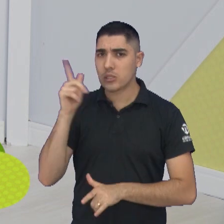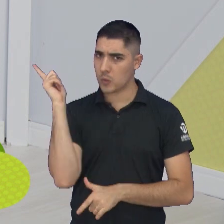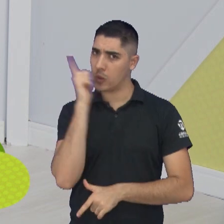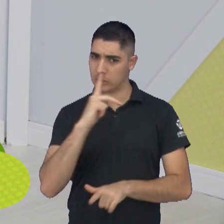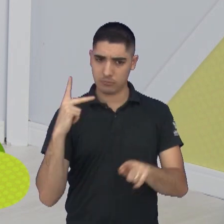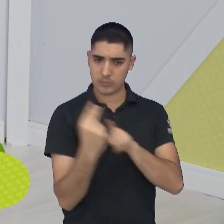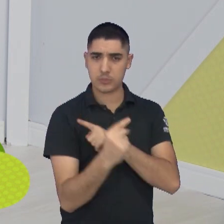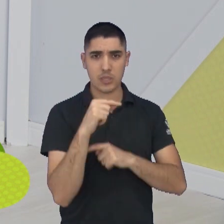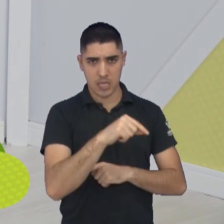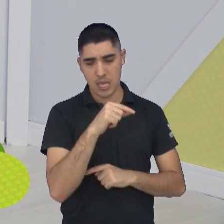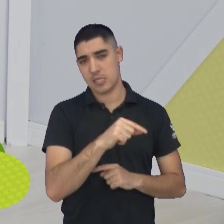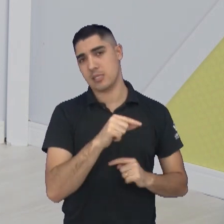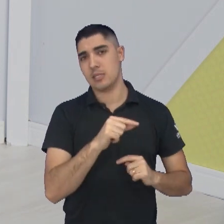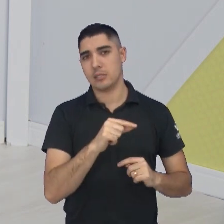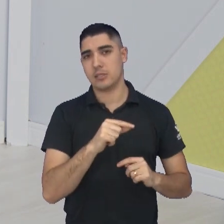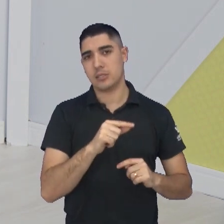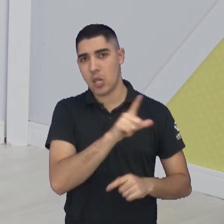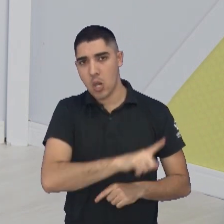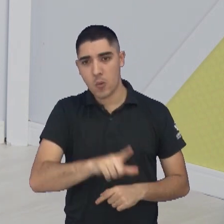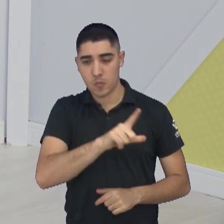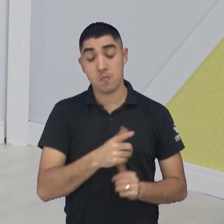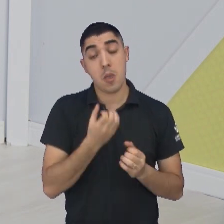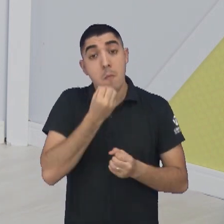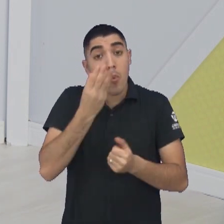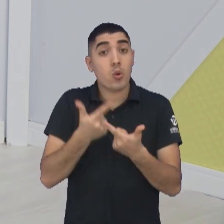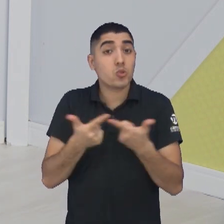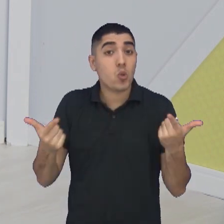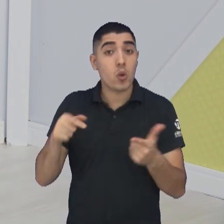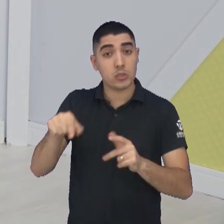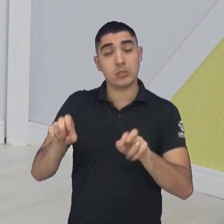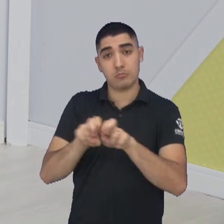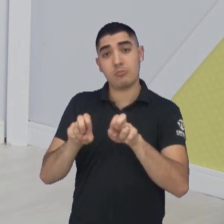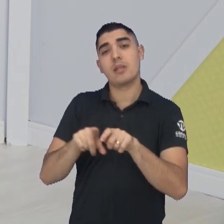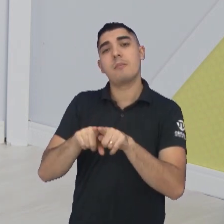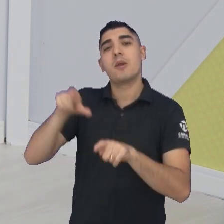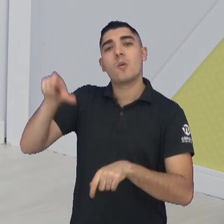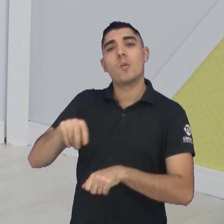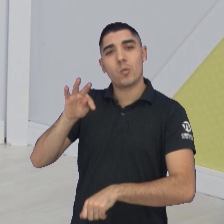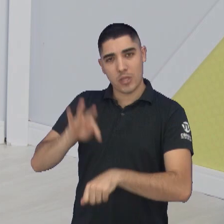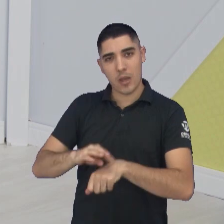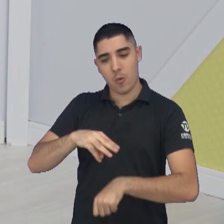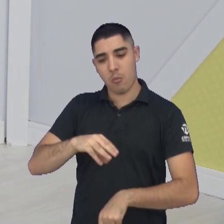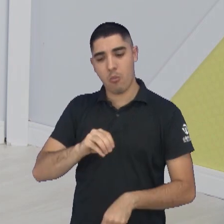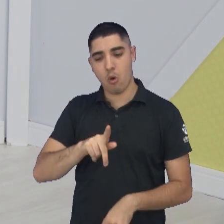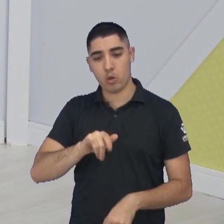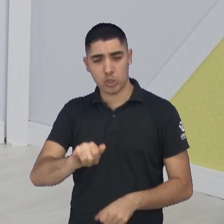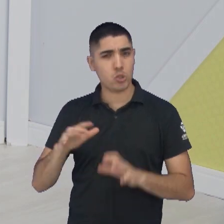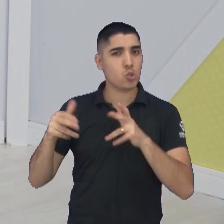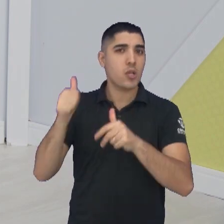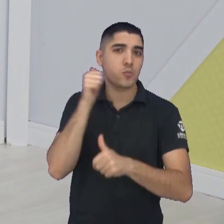equipe paranaense, tá certo? Sucesso para as meninas, para o técnico Rodrigo Mogi e todas as meninas do elenco joseense, tá certo?